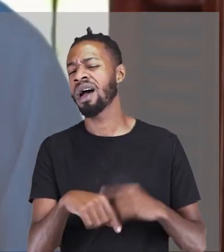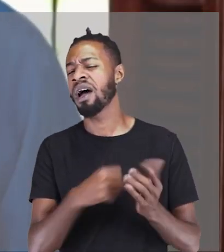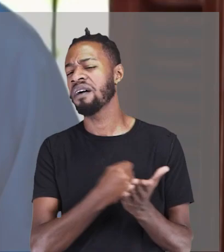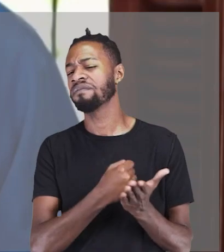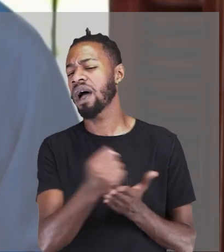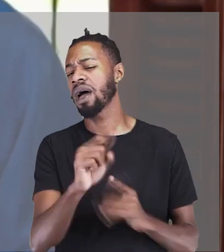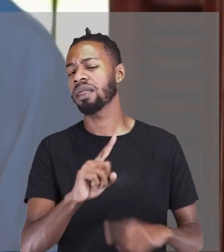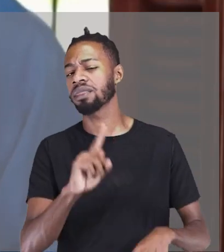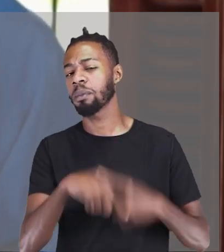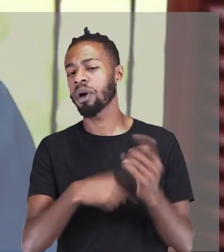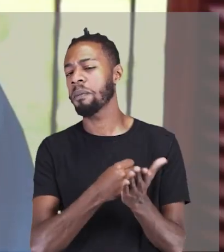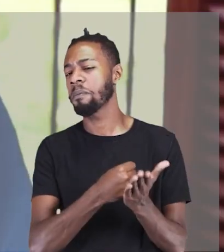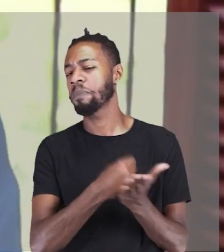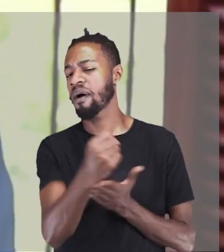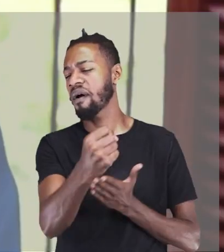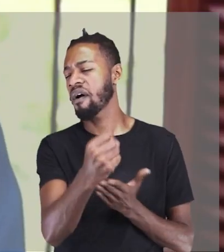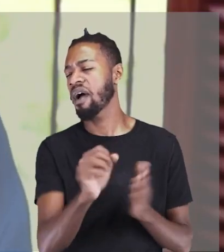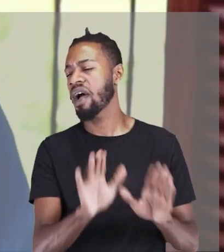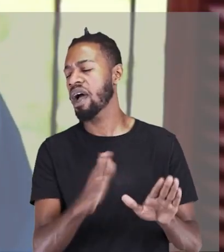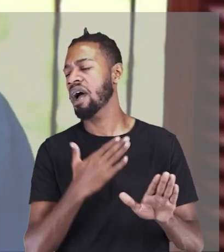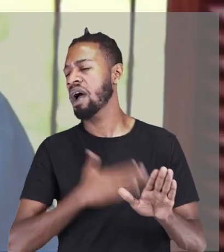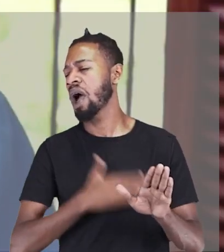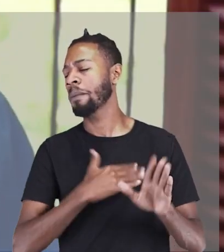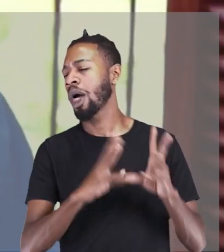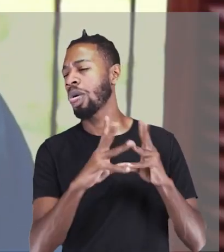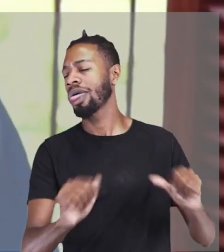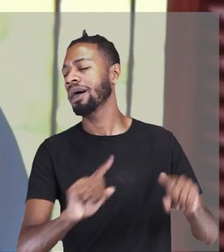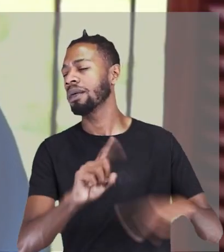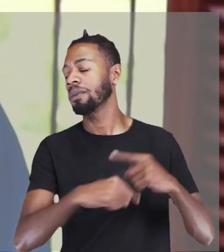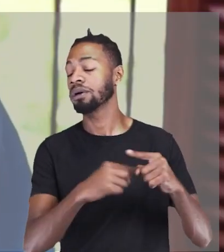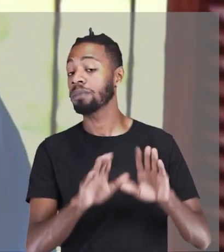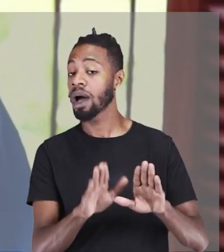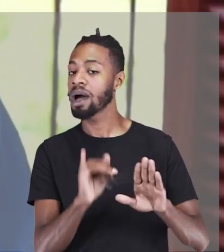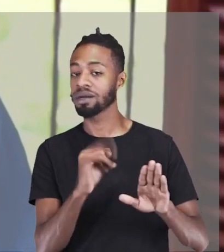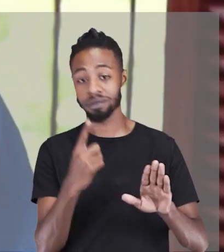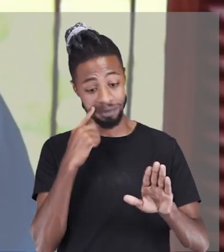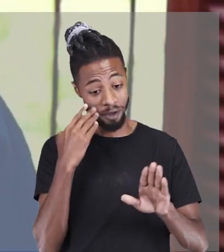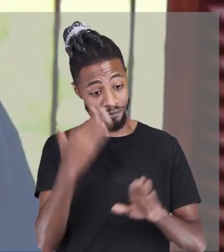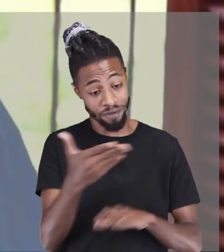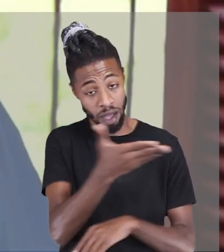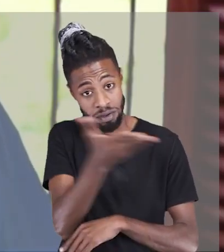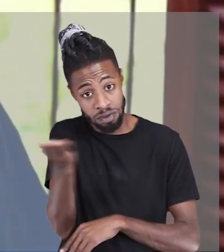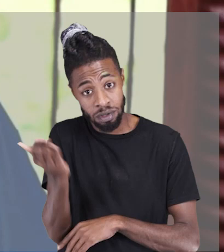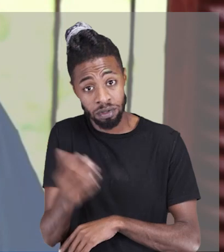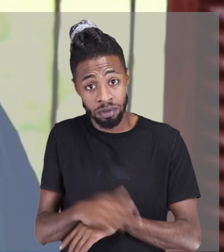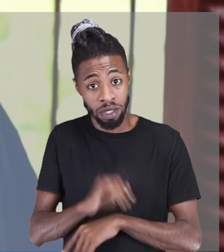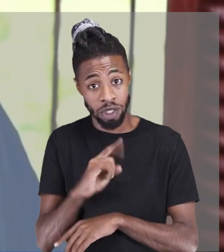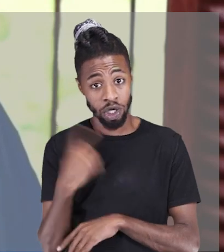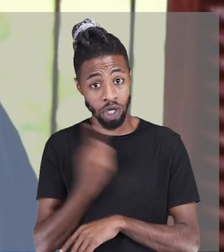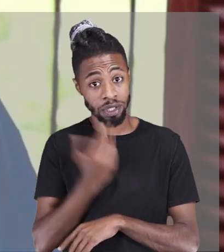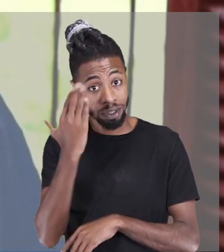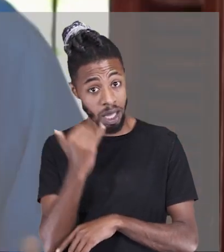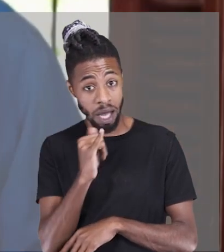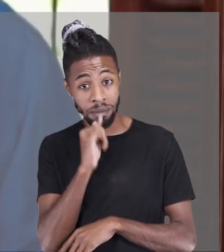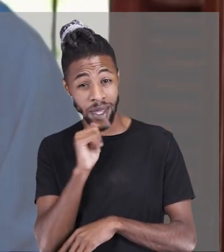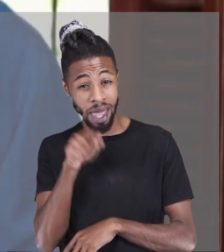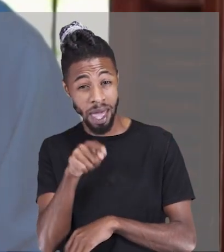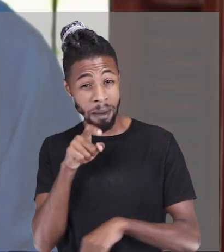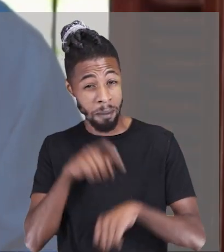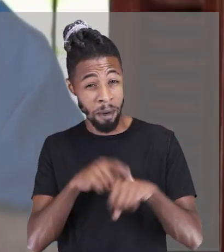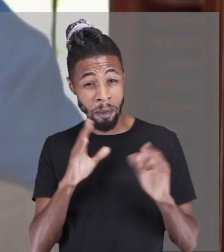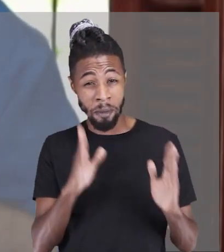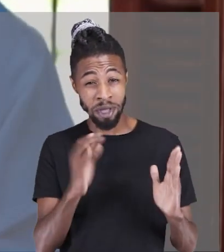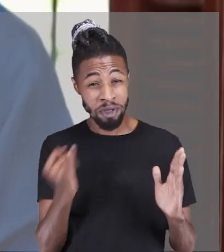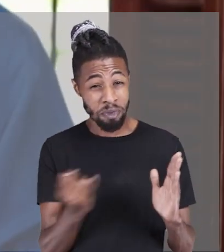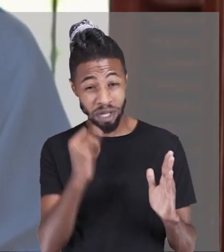isso passa. Passa, realmente, mas muitas vezes deixa sequelas, né? E as evidências estão aí mostrando isso. Se a gente